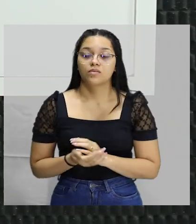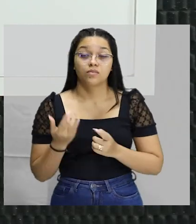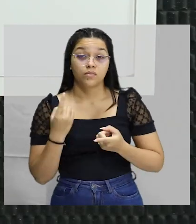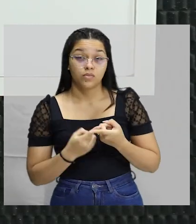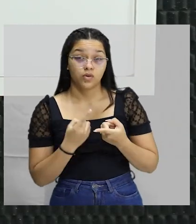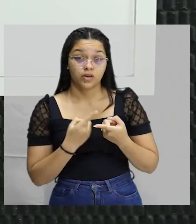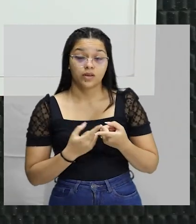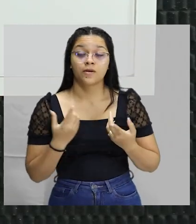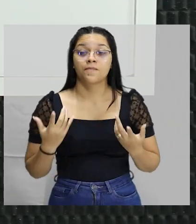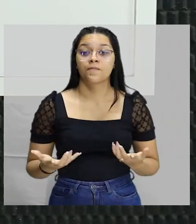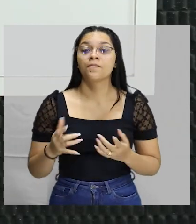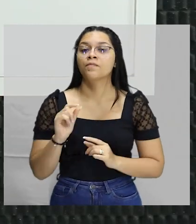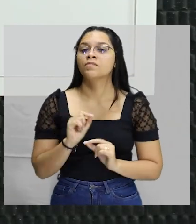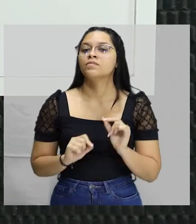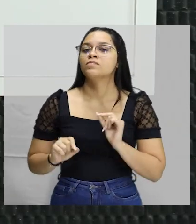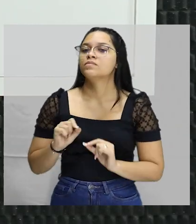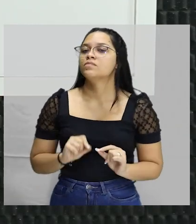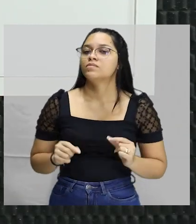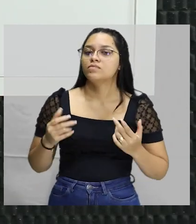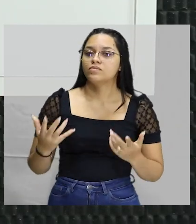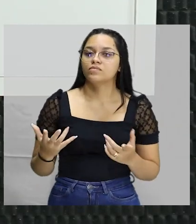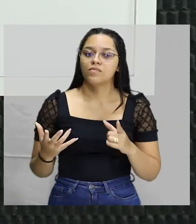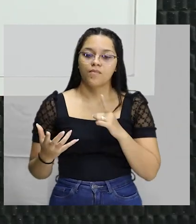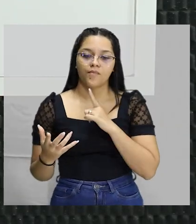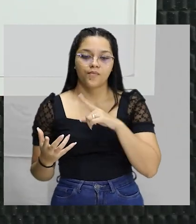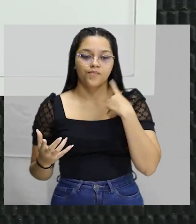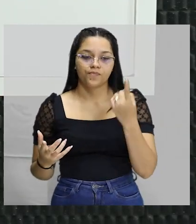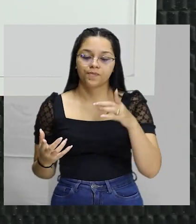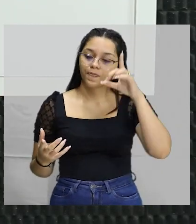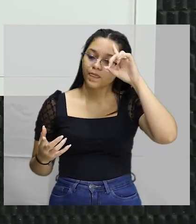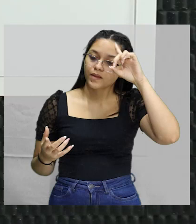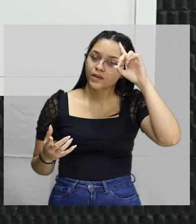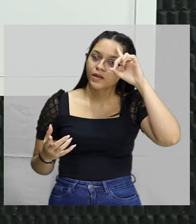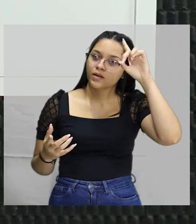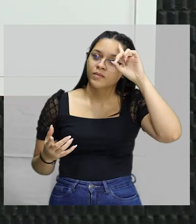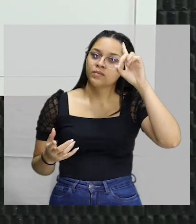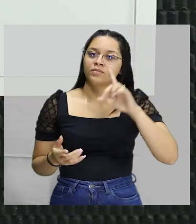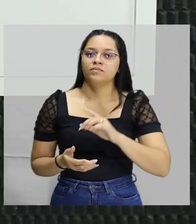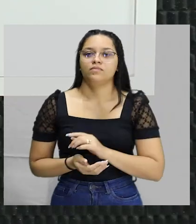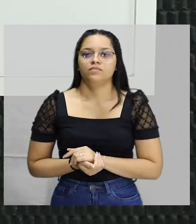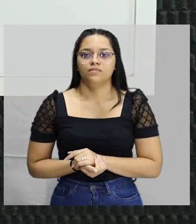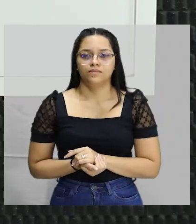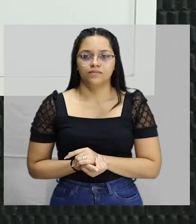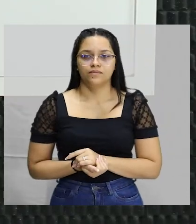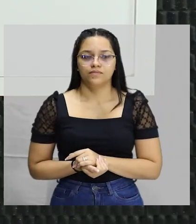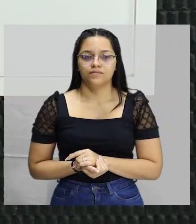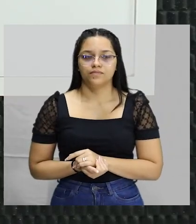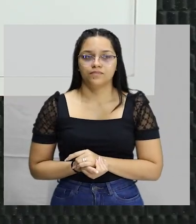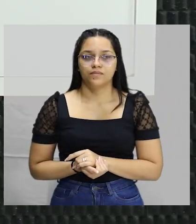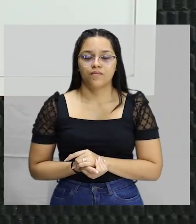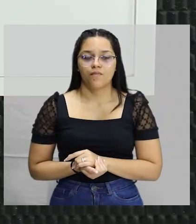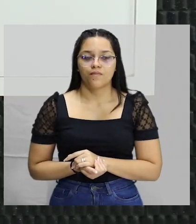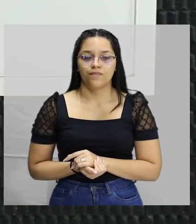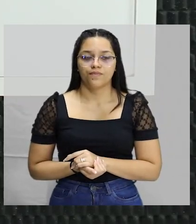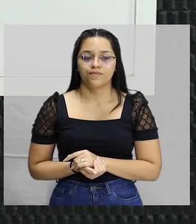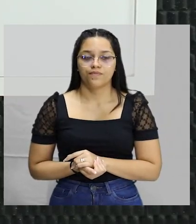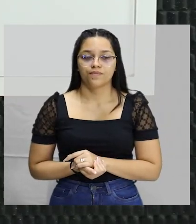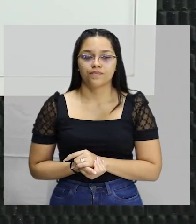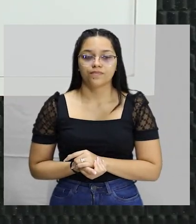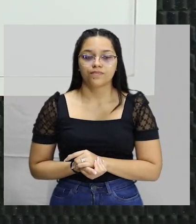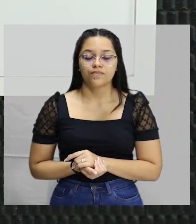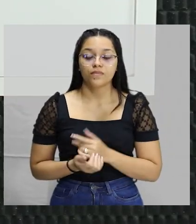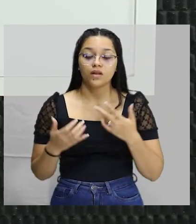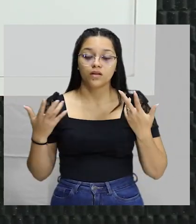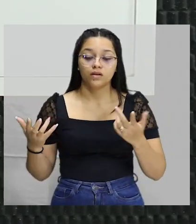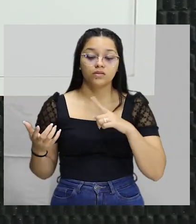fenômenos sonoros é algo, né, que está no nosso cotidiano, ok? Então,